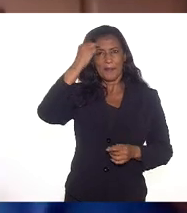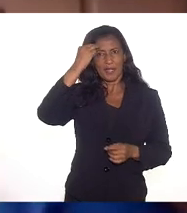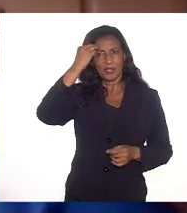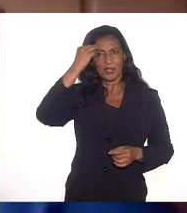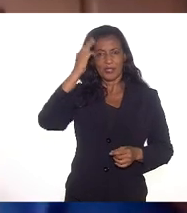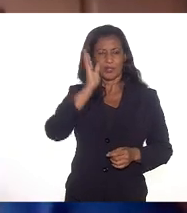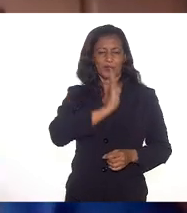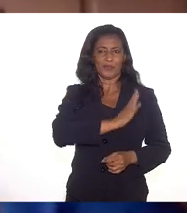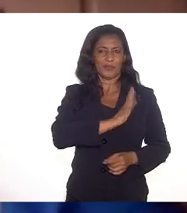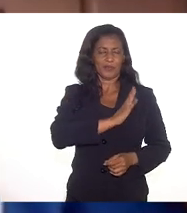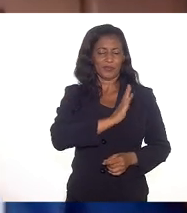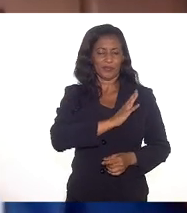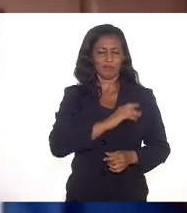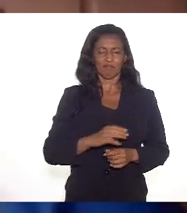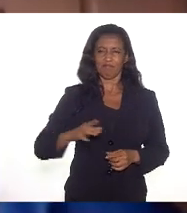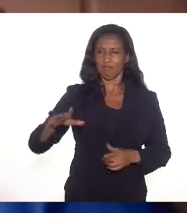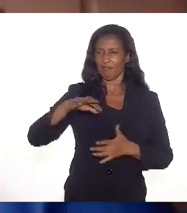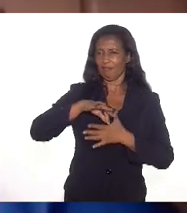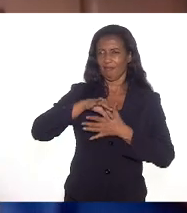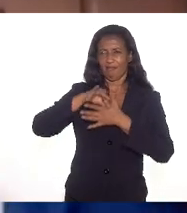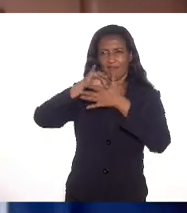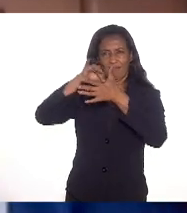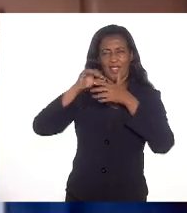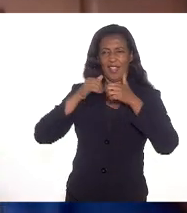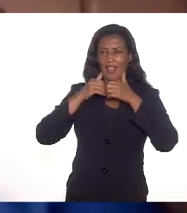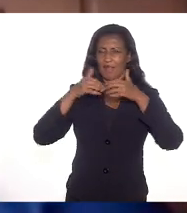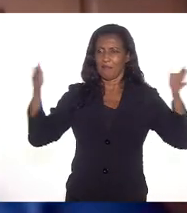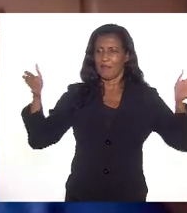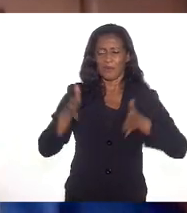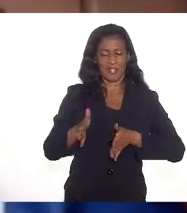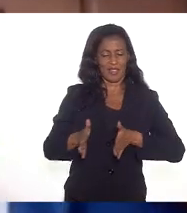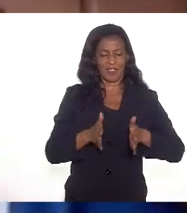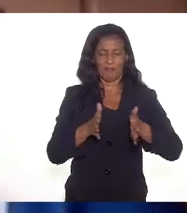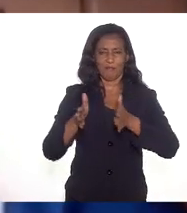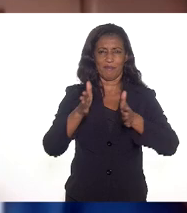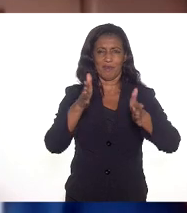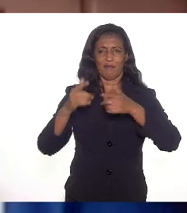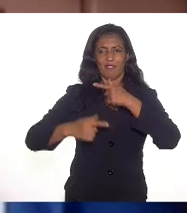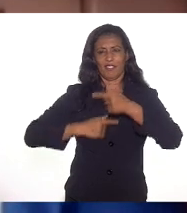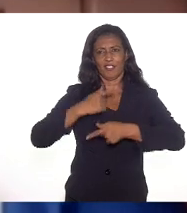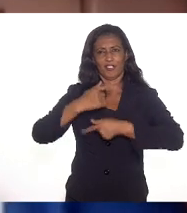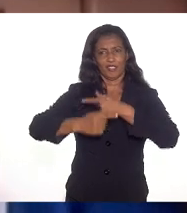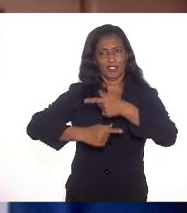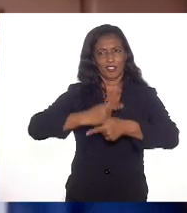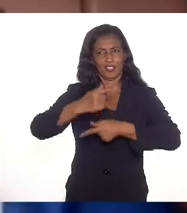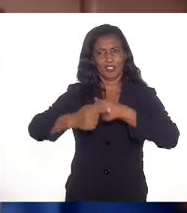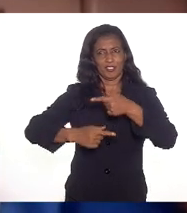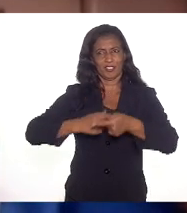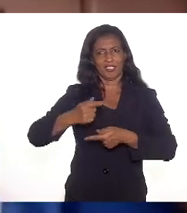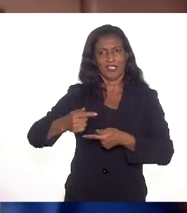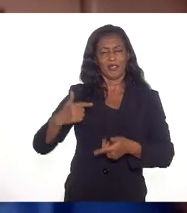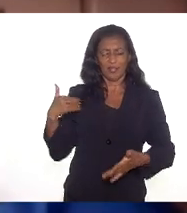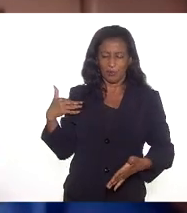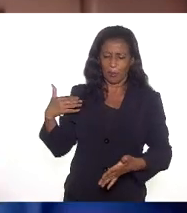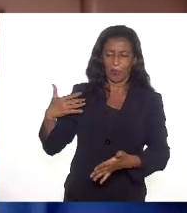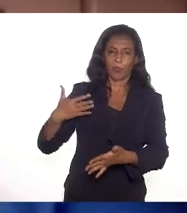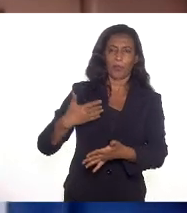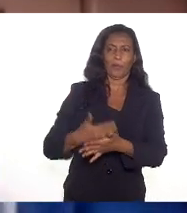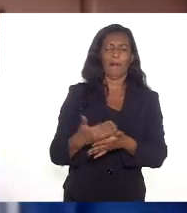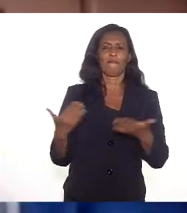corações. É uma pioneira, é alguém que abriu caminhos na sua geração e que reverbera até o dia de hoje,